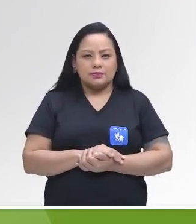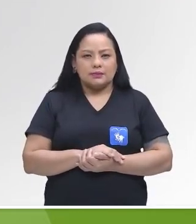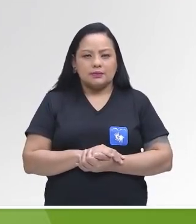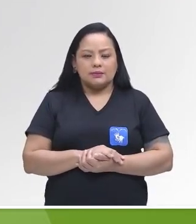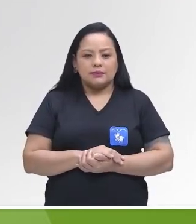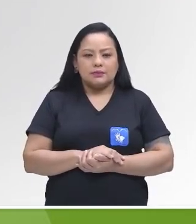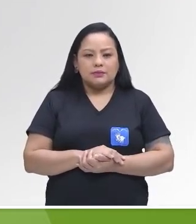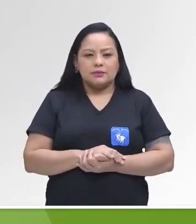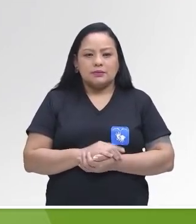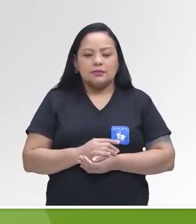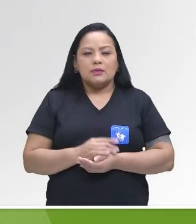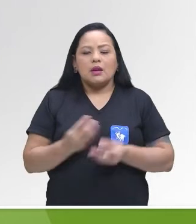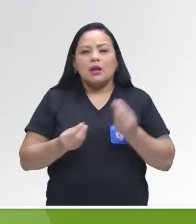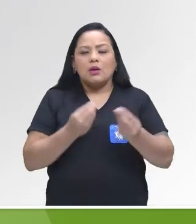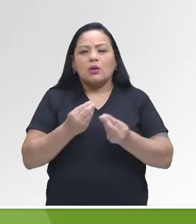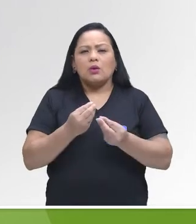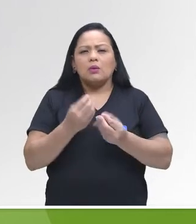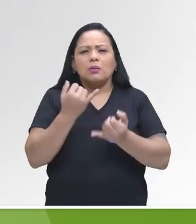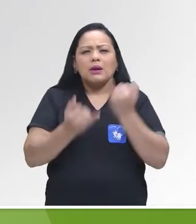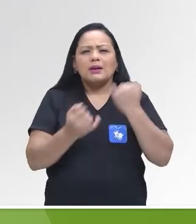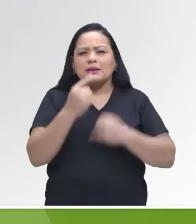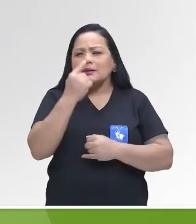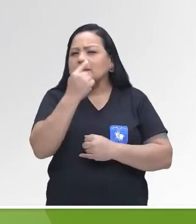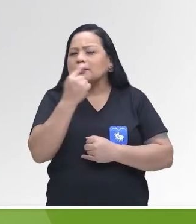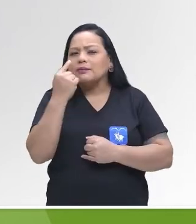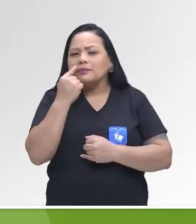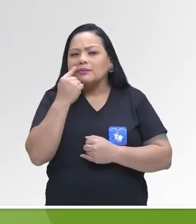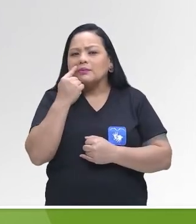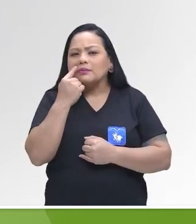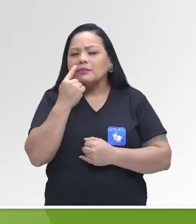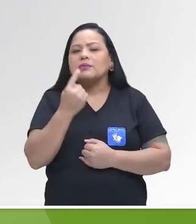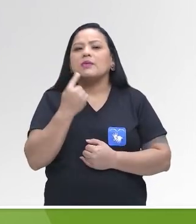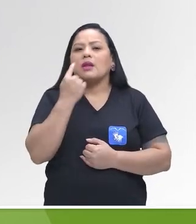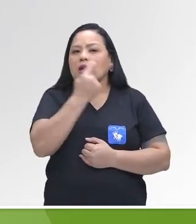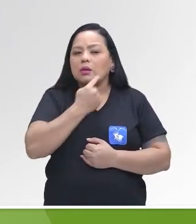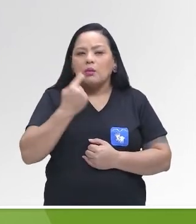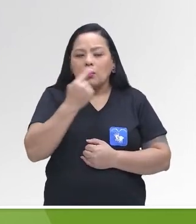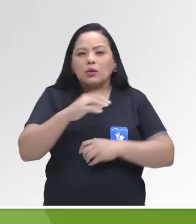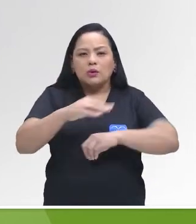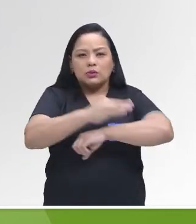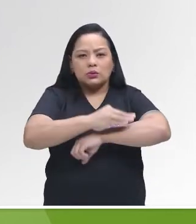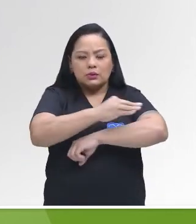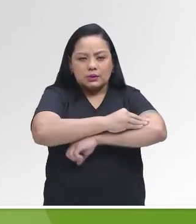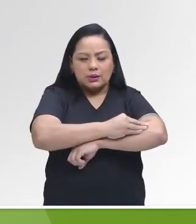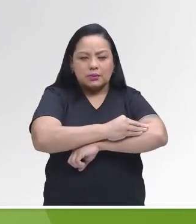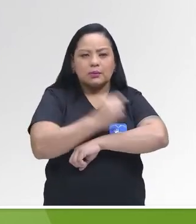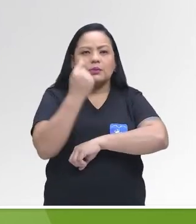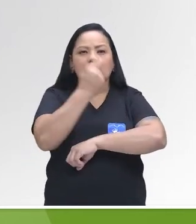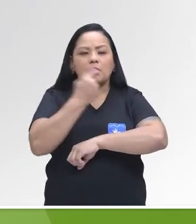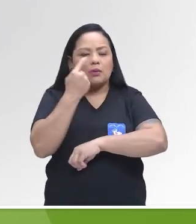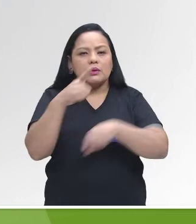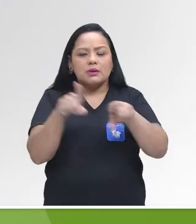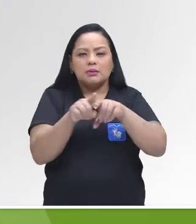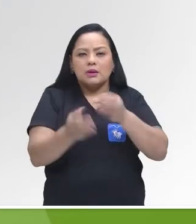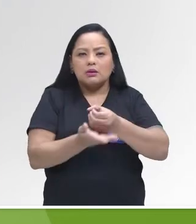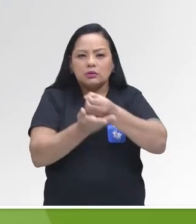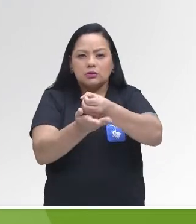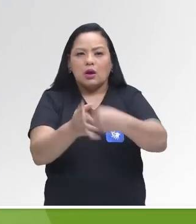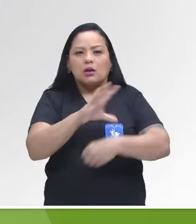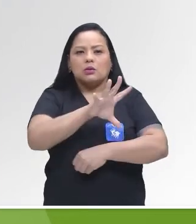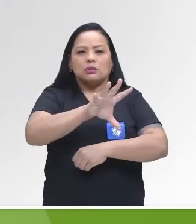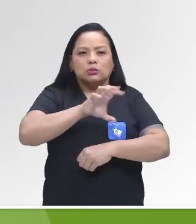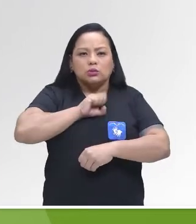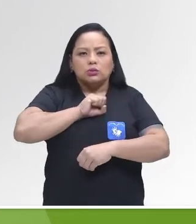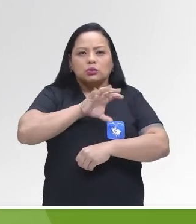O orifício delas vai desembocar na boca deles, tá? Então, na mucosa da boca, ela também vai ajudar na